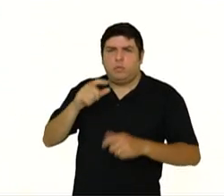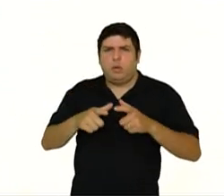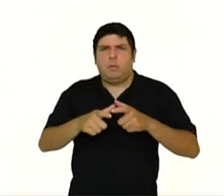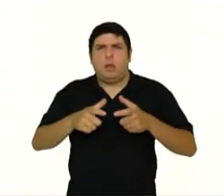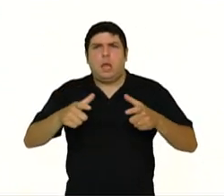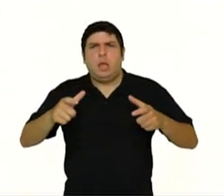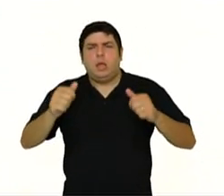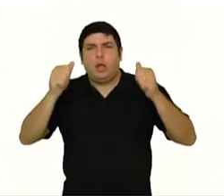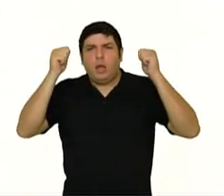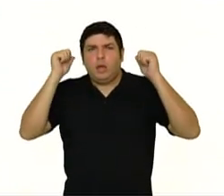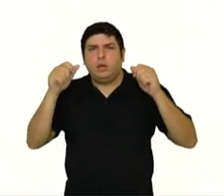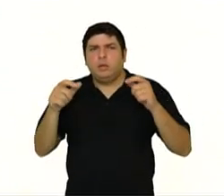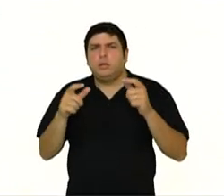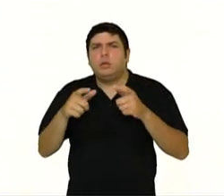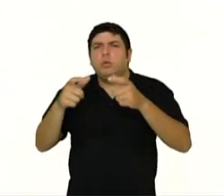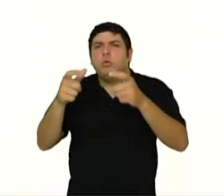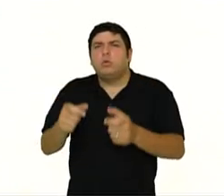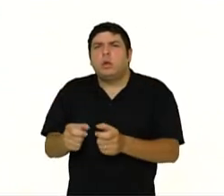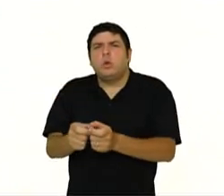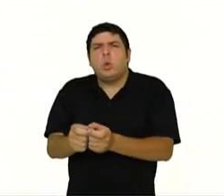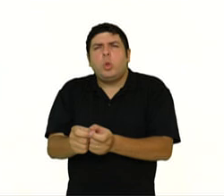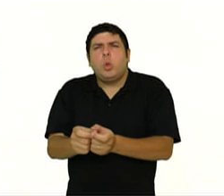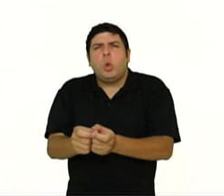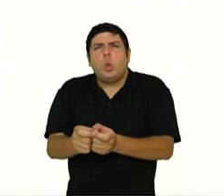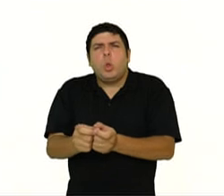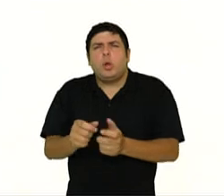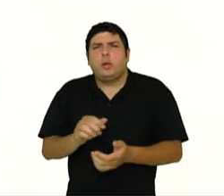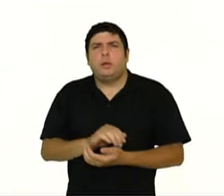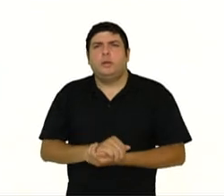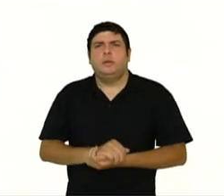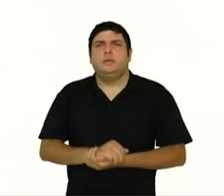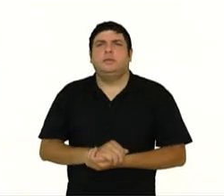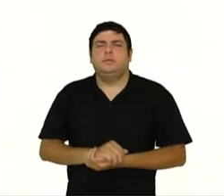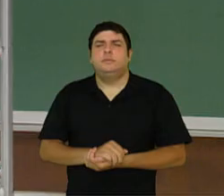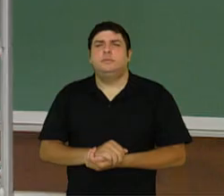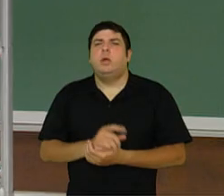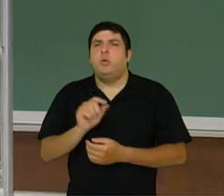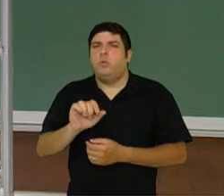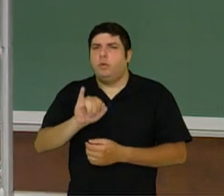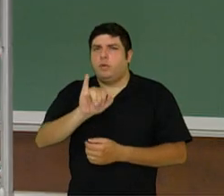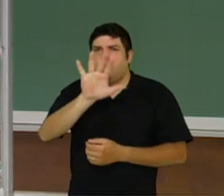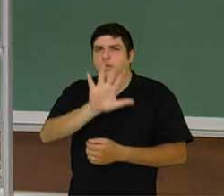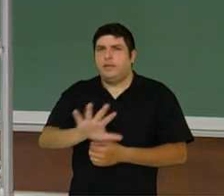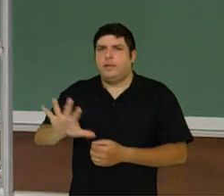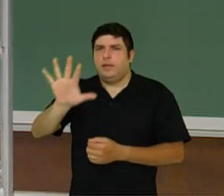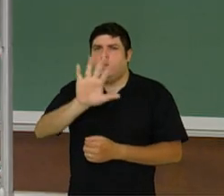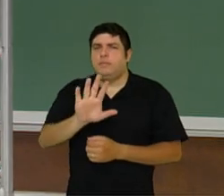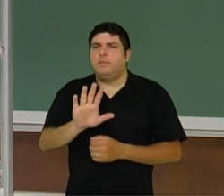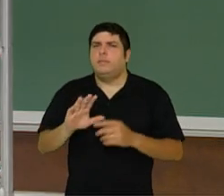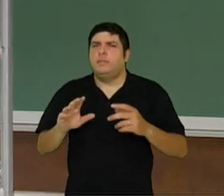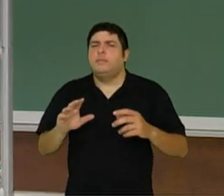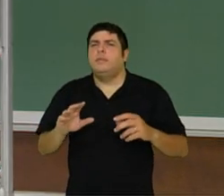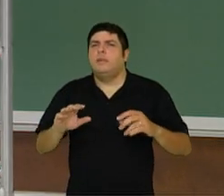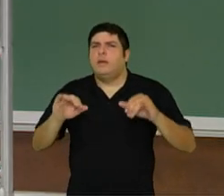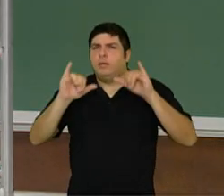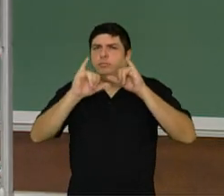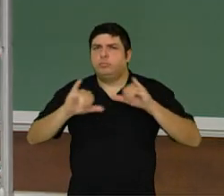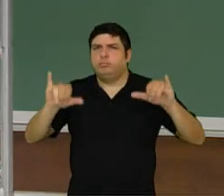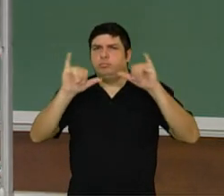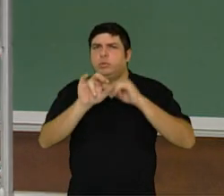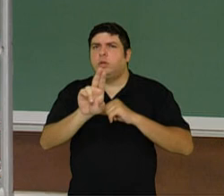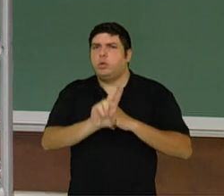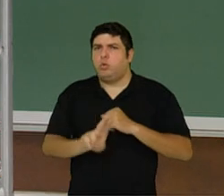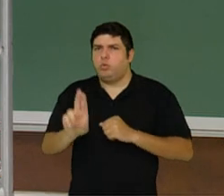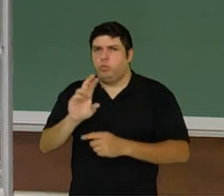se reproduz pequenininho, né? Tá vendo esse trabalho ali da imagem, a propaganda ela usa muito isso, né? A